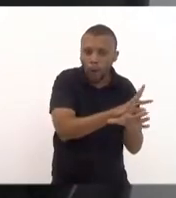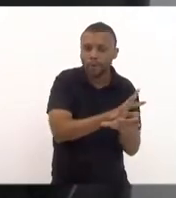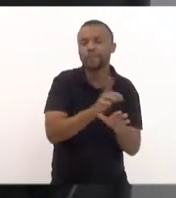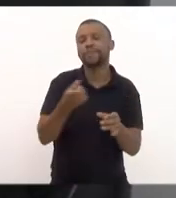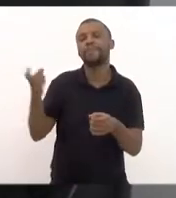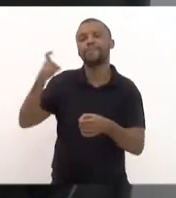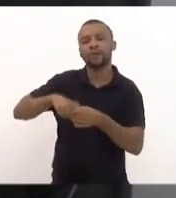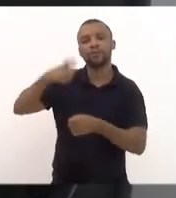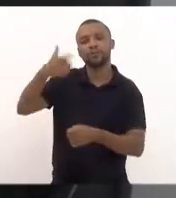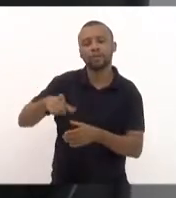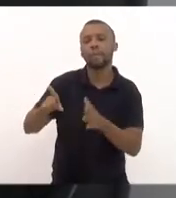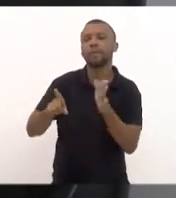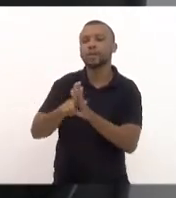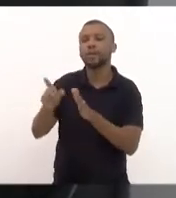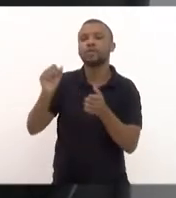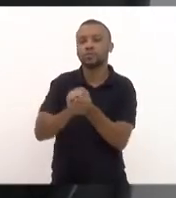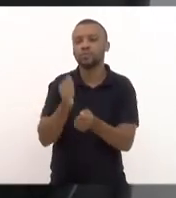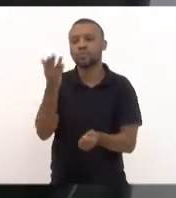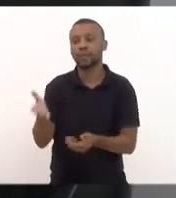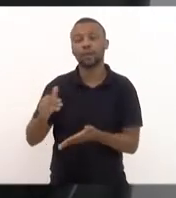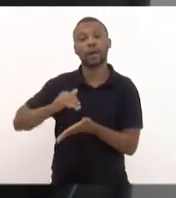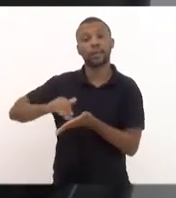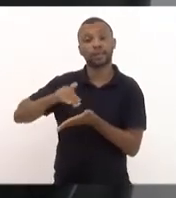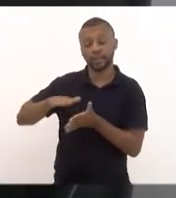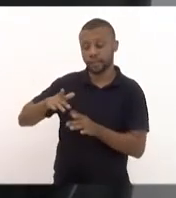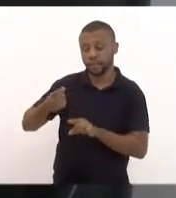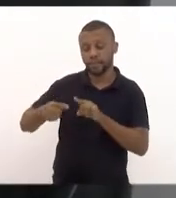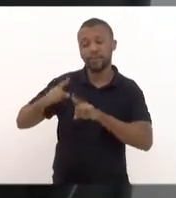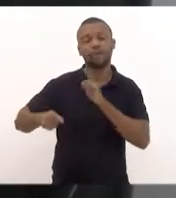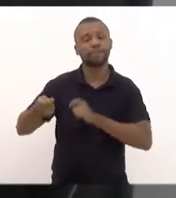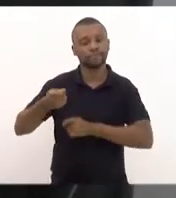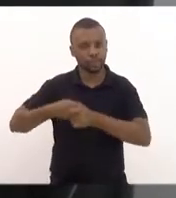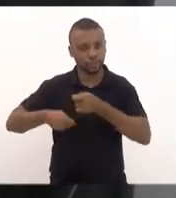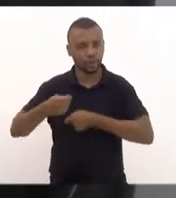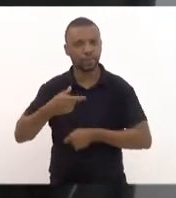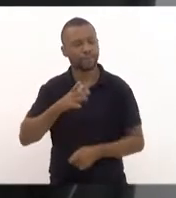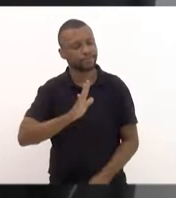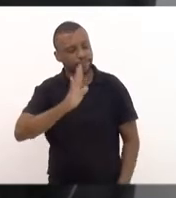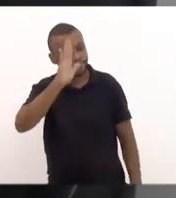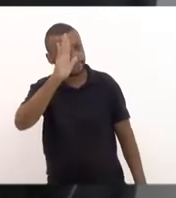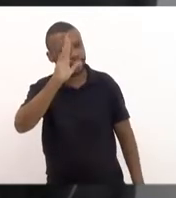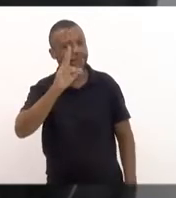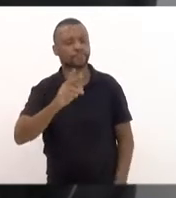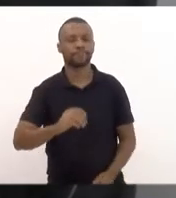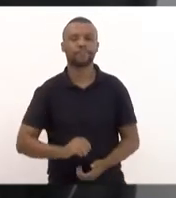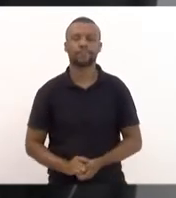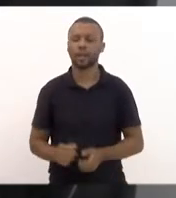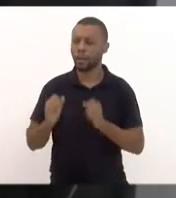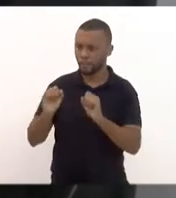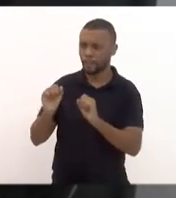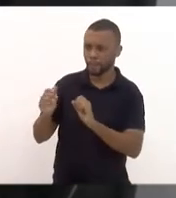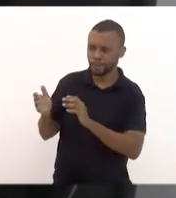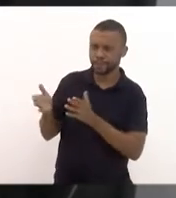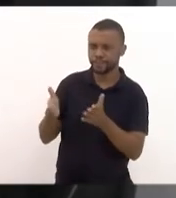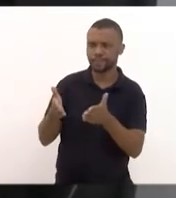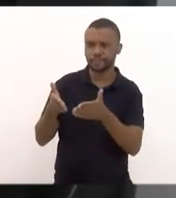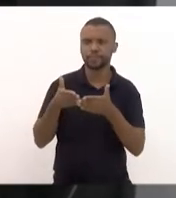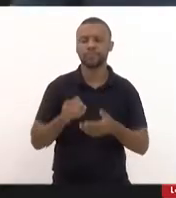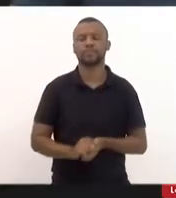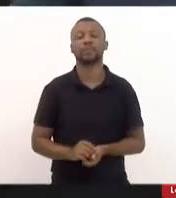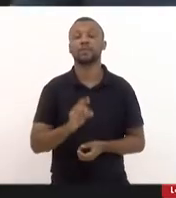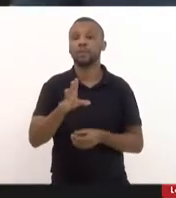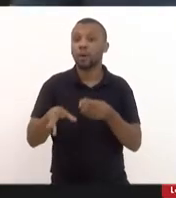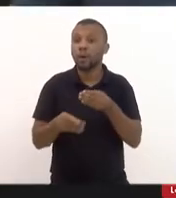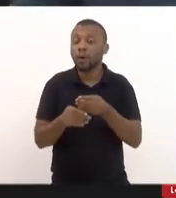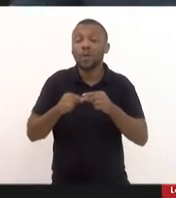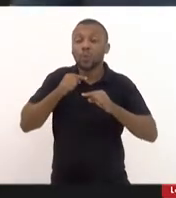de Desenvolvimento Econômico. Bom, eu vou passar... Presidente. Pode não? Por gentileza. Presidente, só para completar. Qualquer